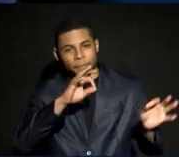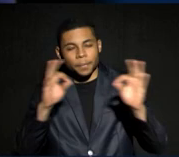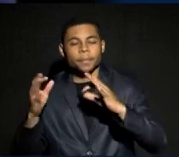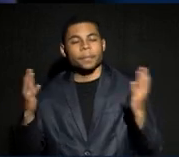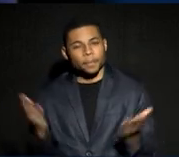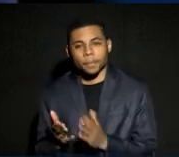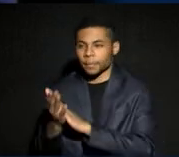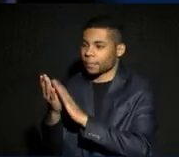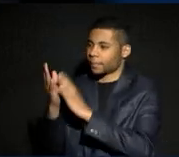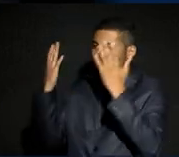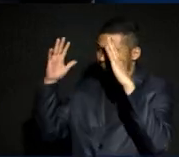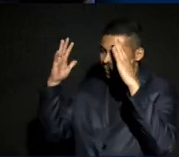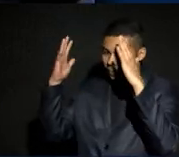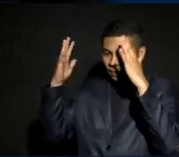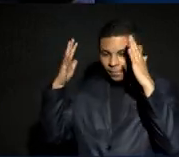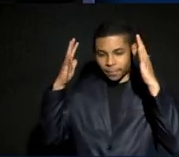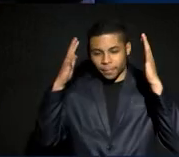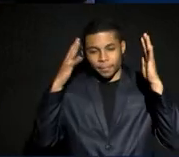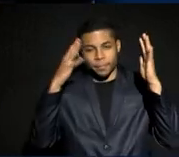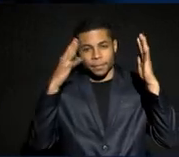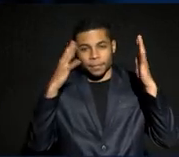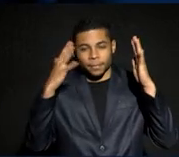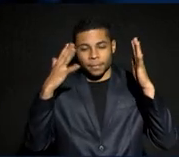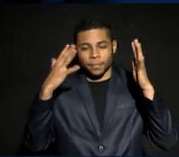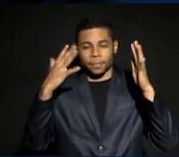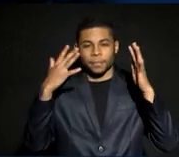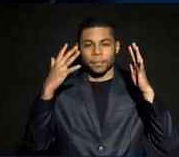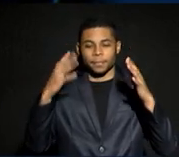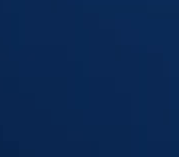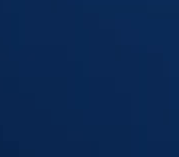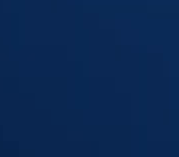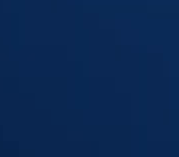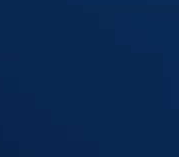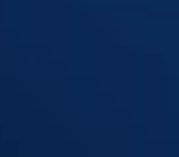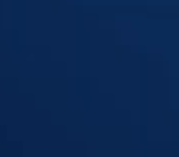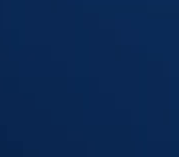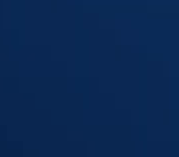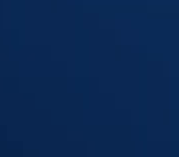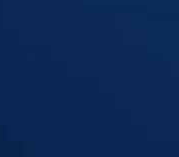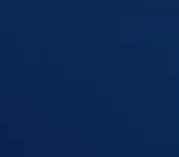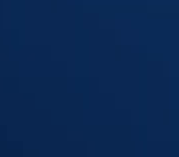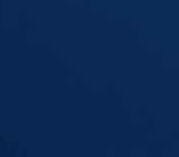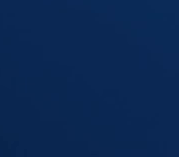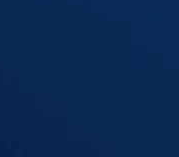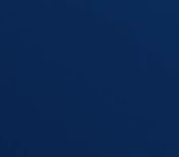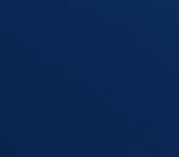pedir uma salva de palmas para o candidato. Muito obrigado. Muito obrigado.